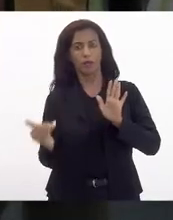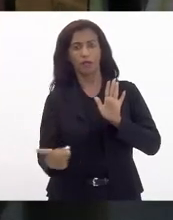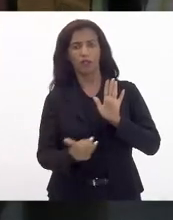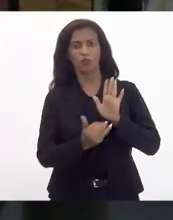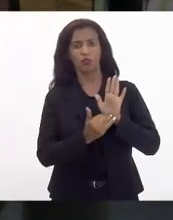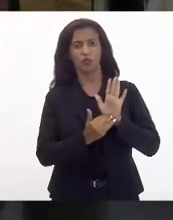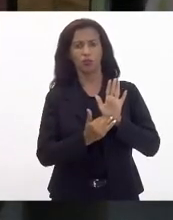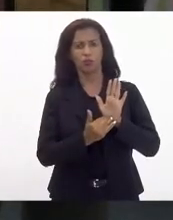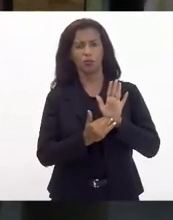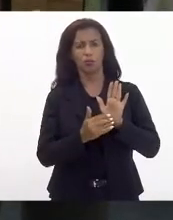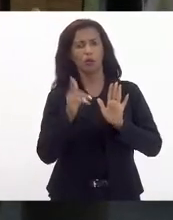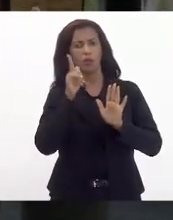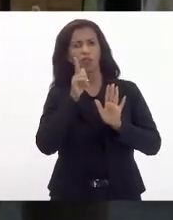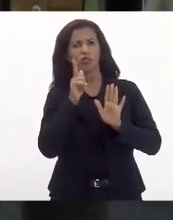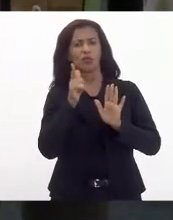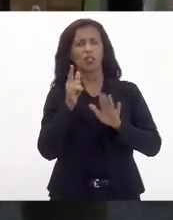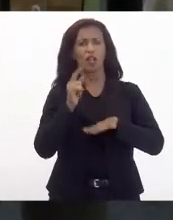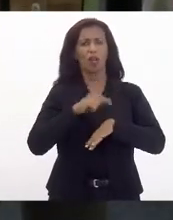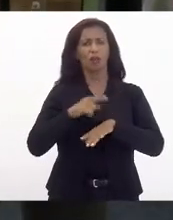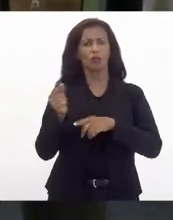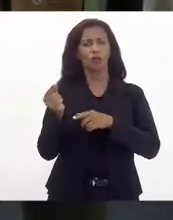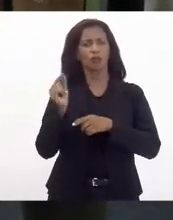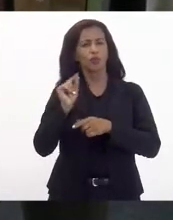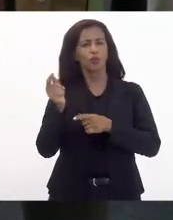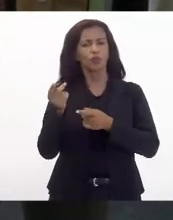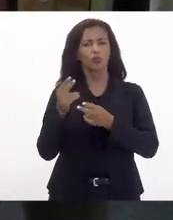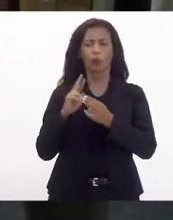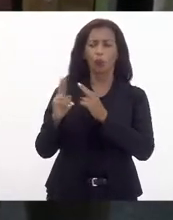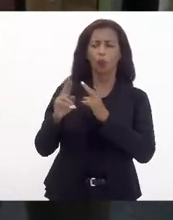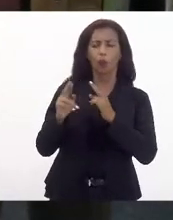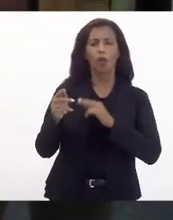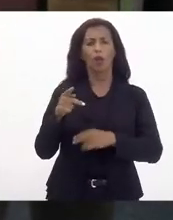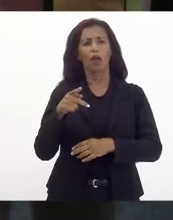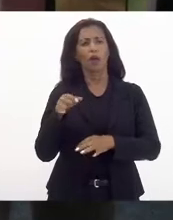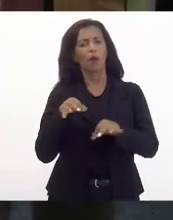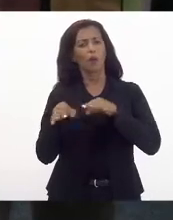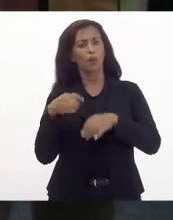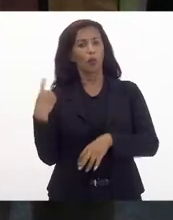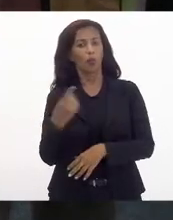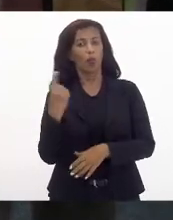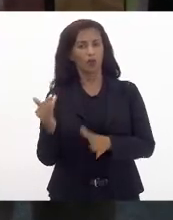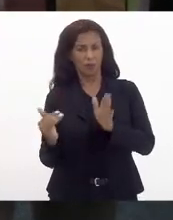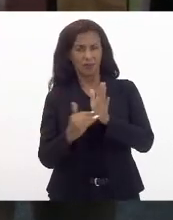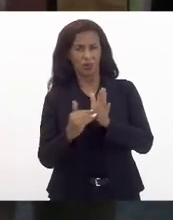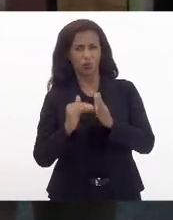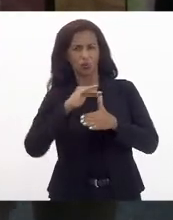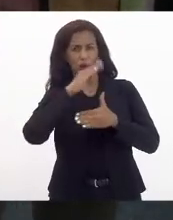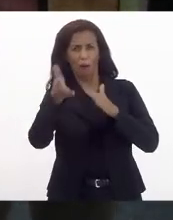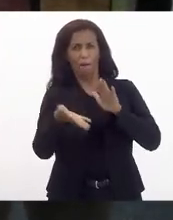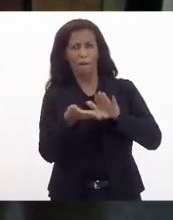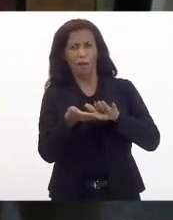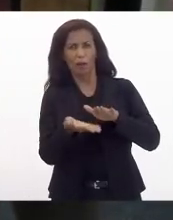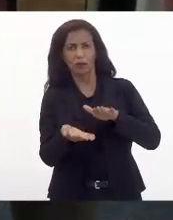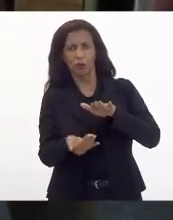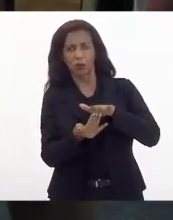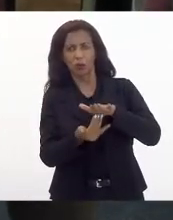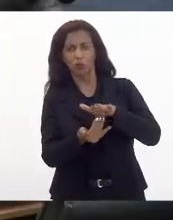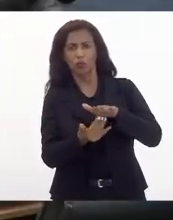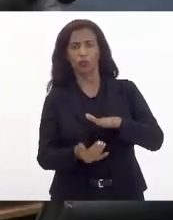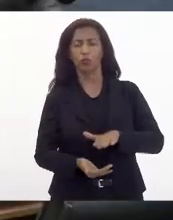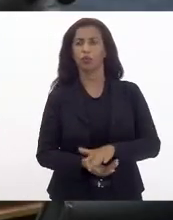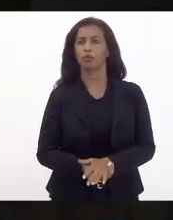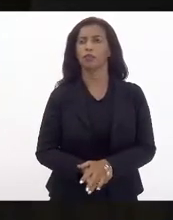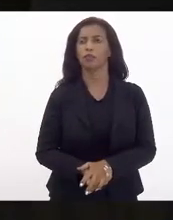seja o último item da pauta perder alguns minutos na negociação aqui segundo ele tem um projeto nosso você pode ser o último da dessa pauta por favor